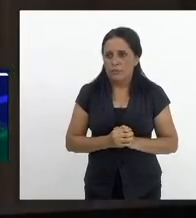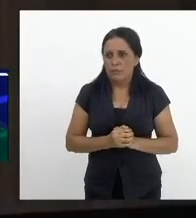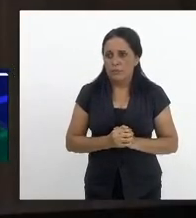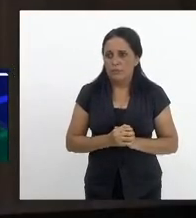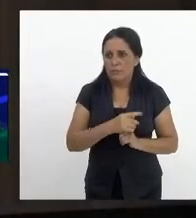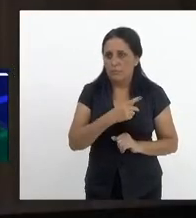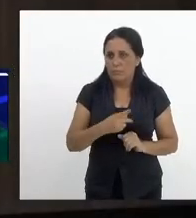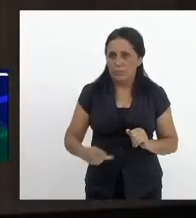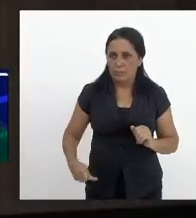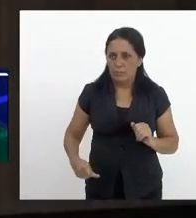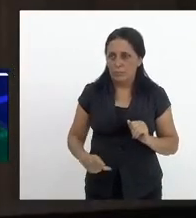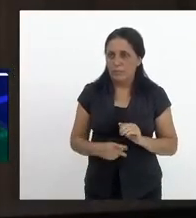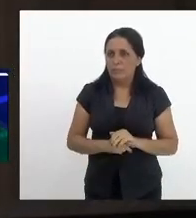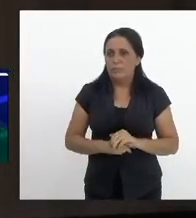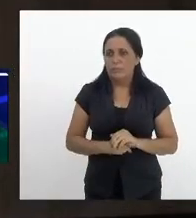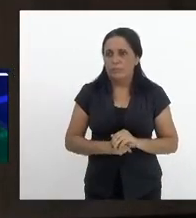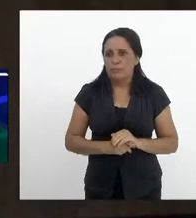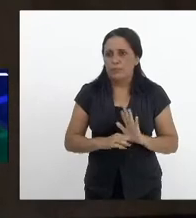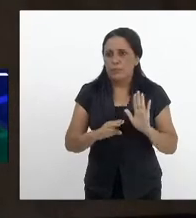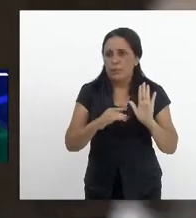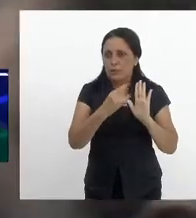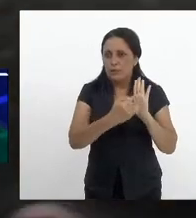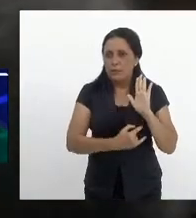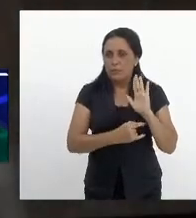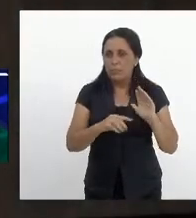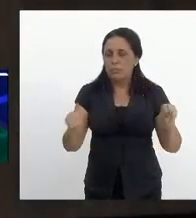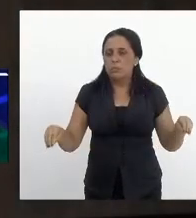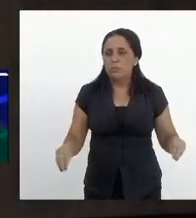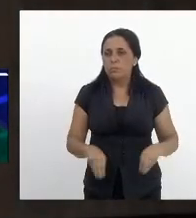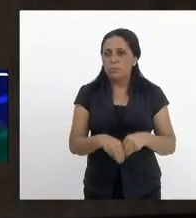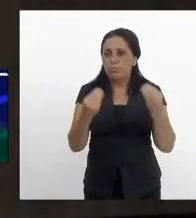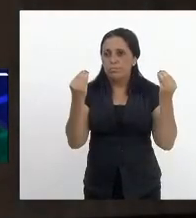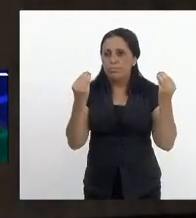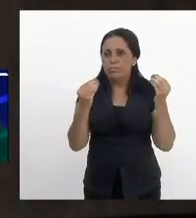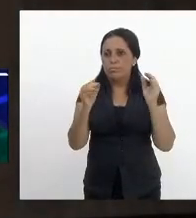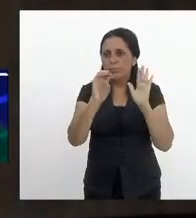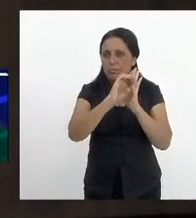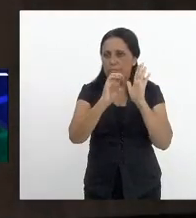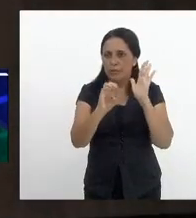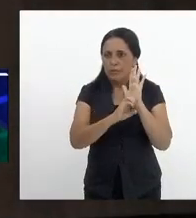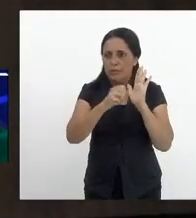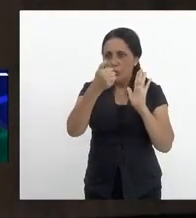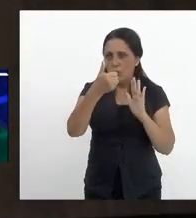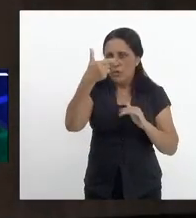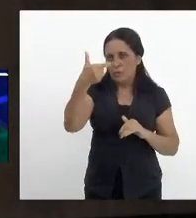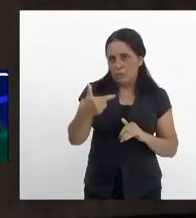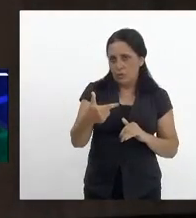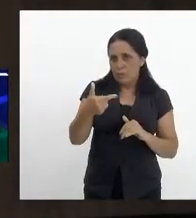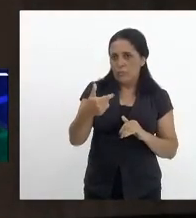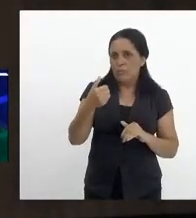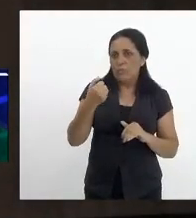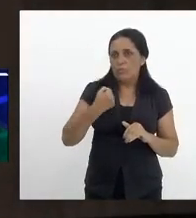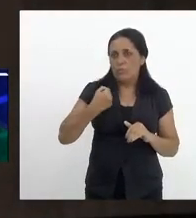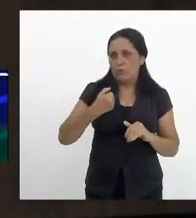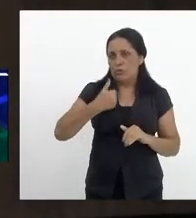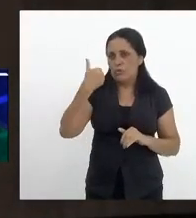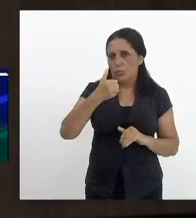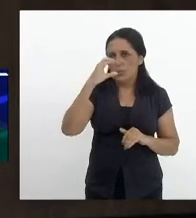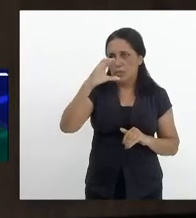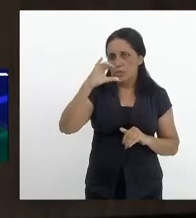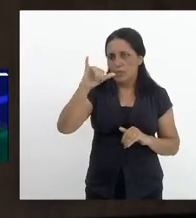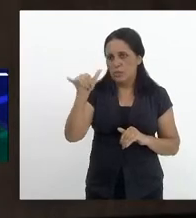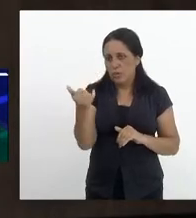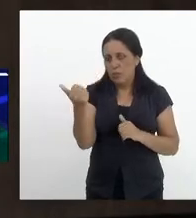Senhor presidente, o parecer é pela prejudicabilidade das emendas 1 e 2 pela número 1 da CCJ, concluindo